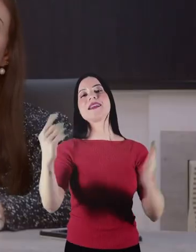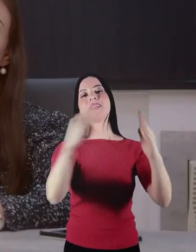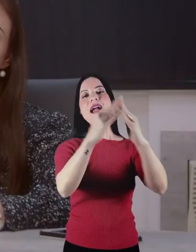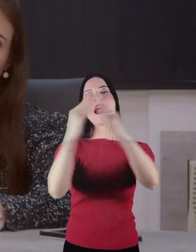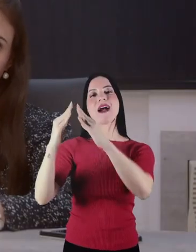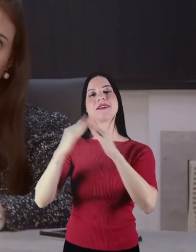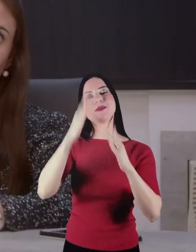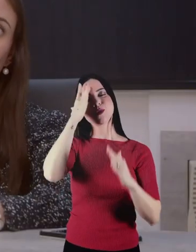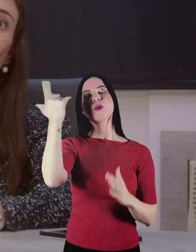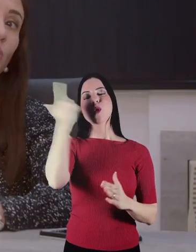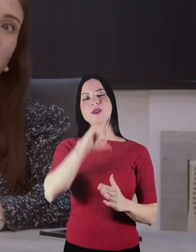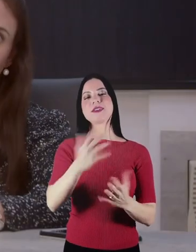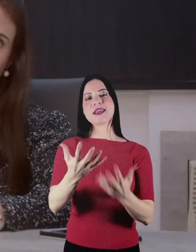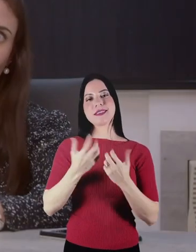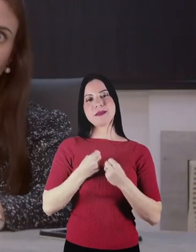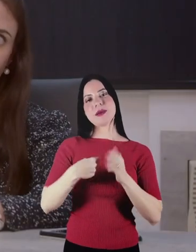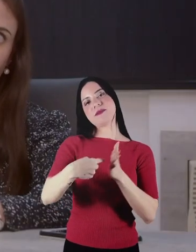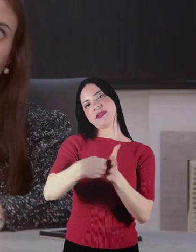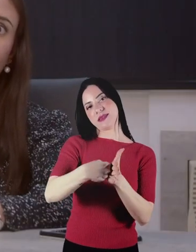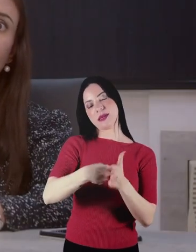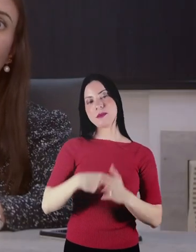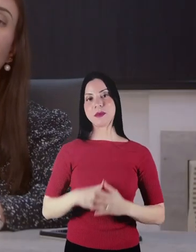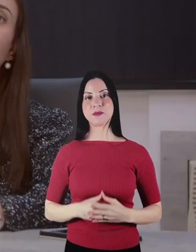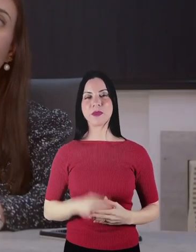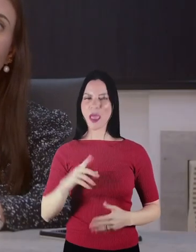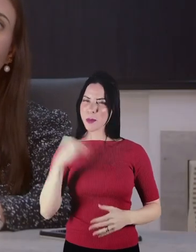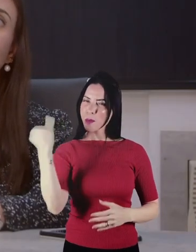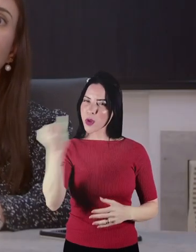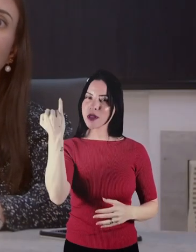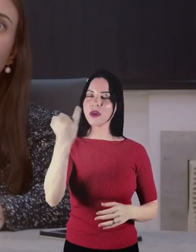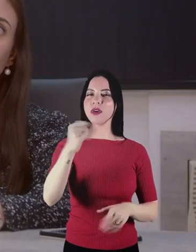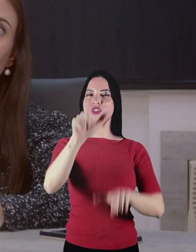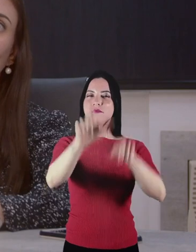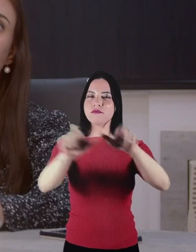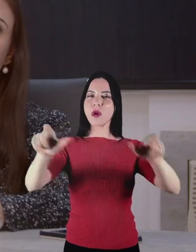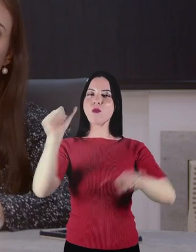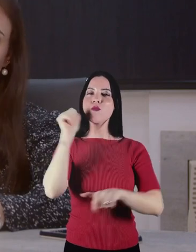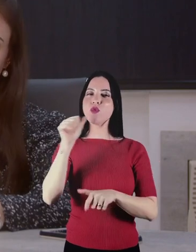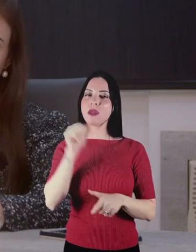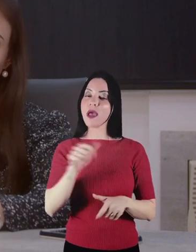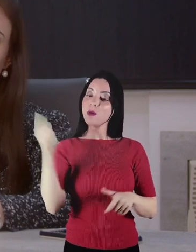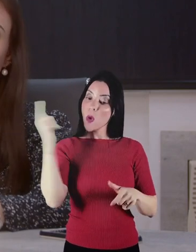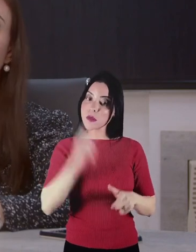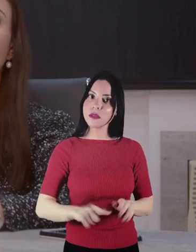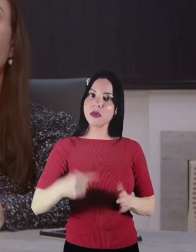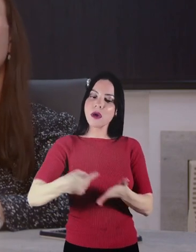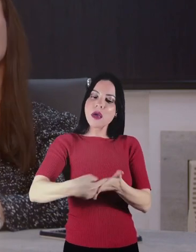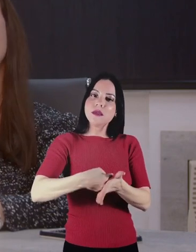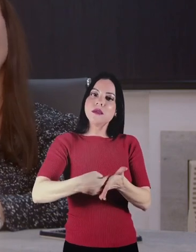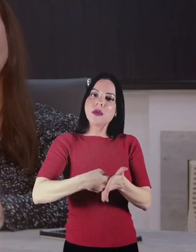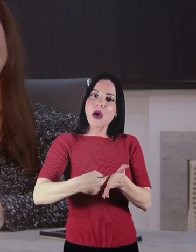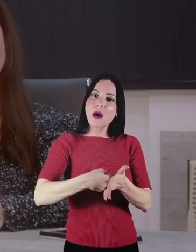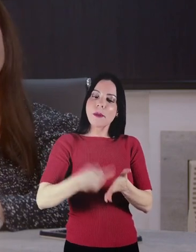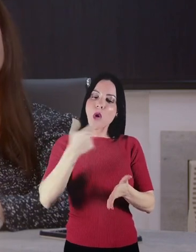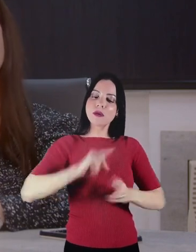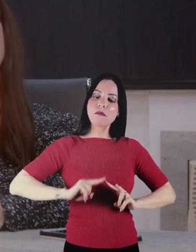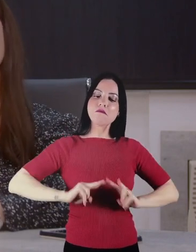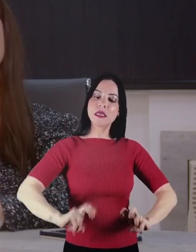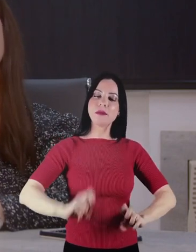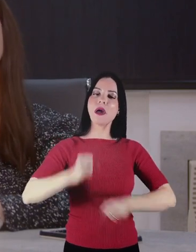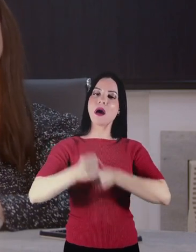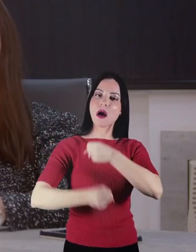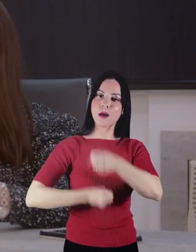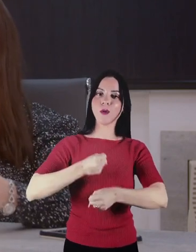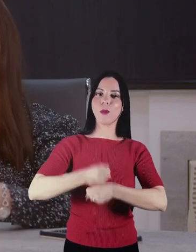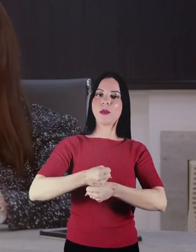é muito importante que todas as mulheres elas realizem esses exames de rastreamento, né, anualmente. Então